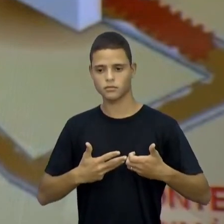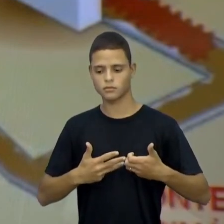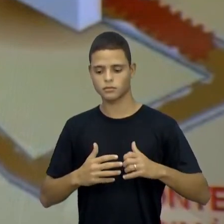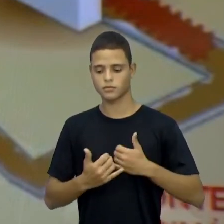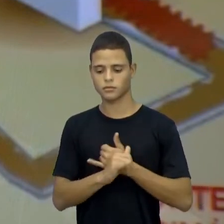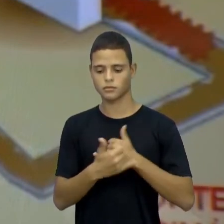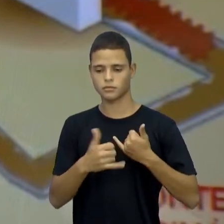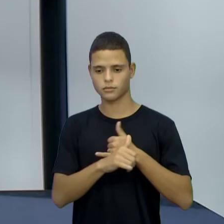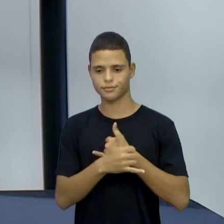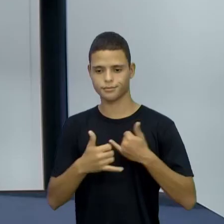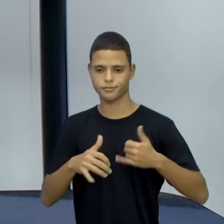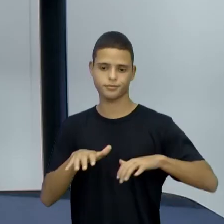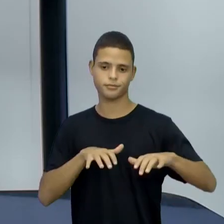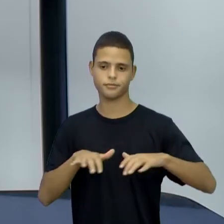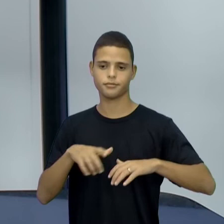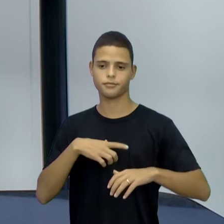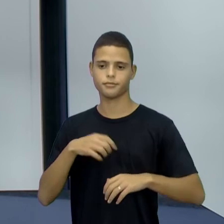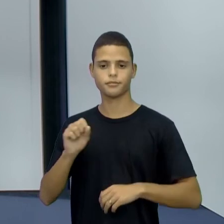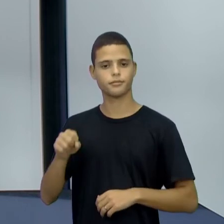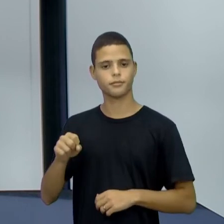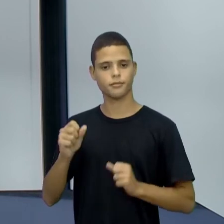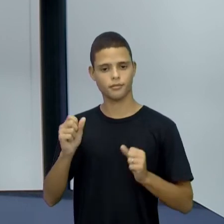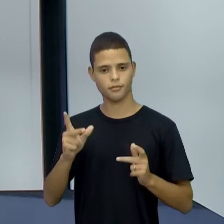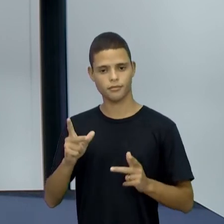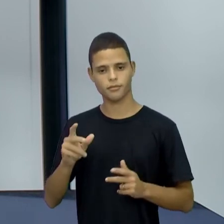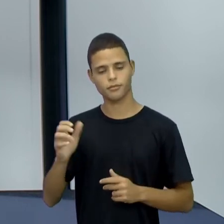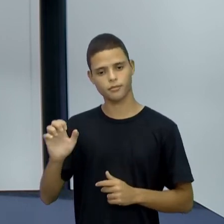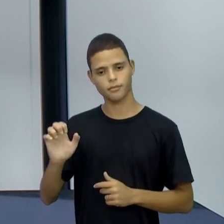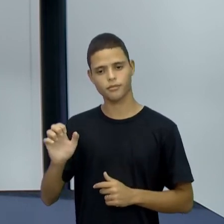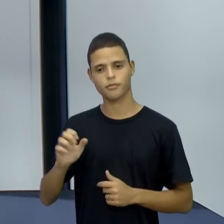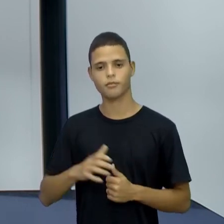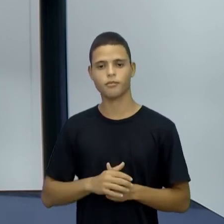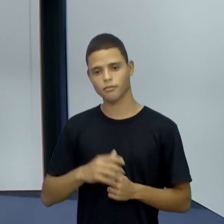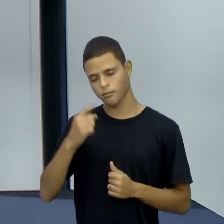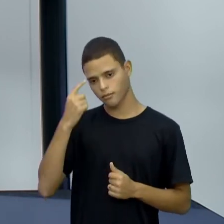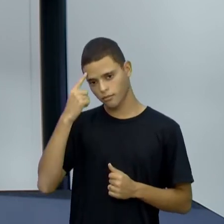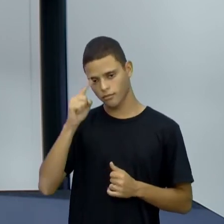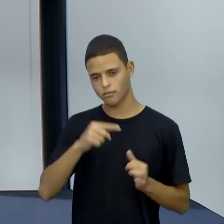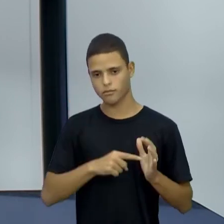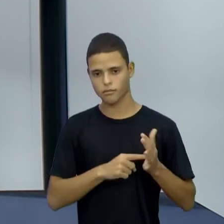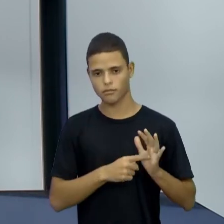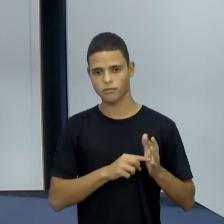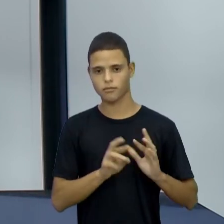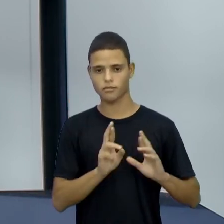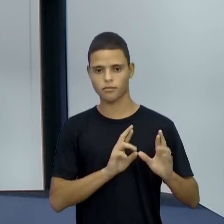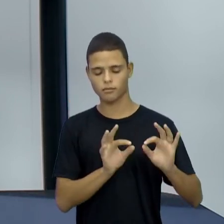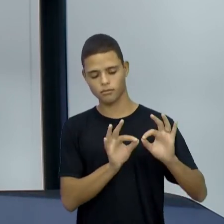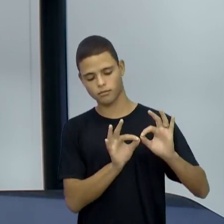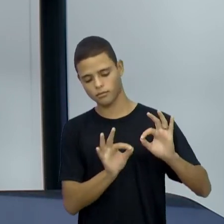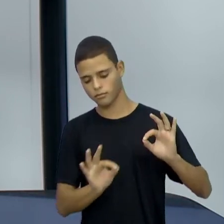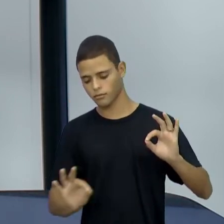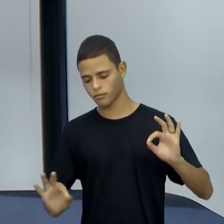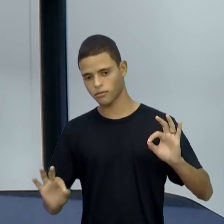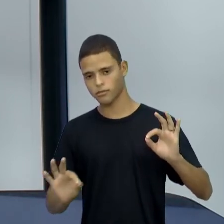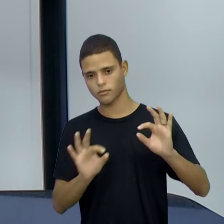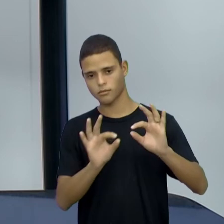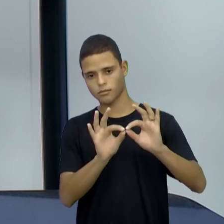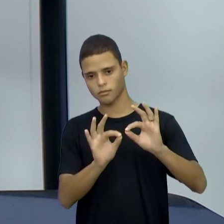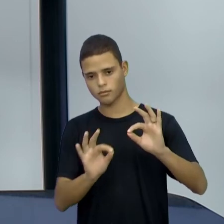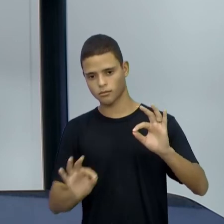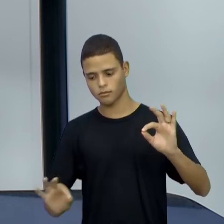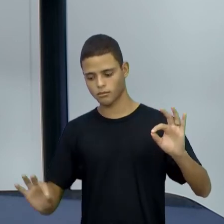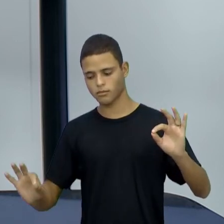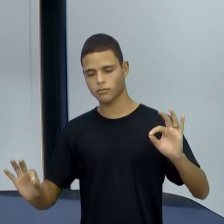bobinas se movimentarem, tá certo? Esta é a ideia. E aí essa turbina é ligada, né, por uma parte da rede